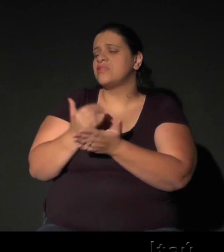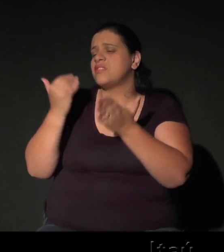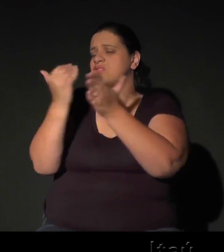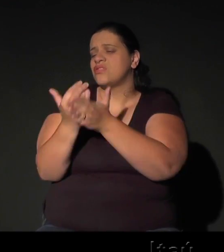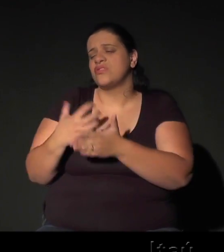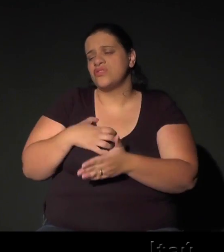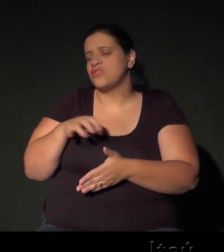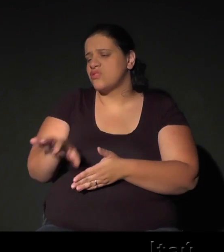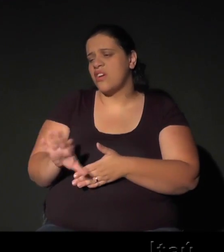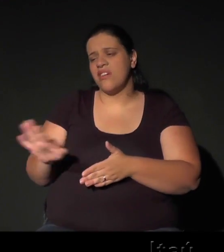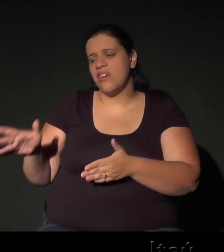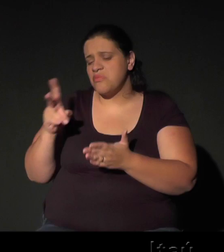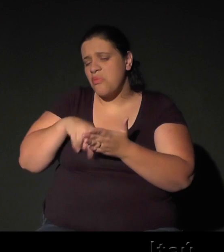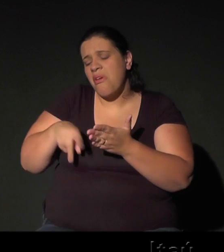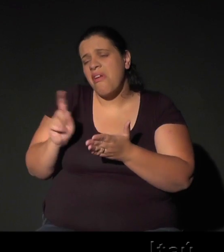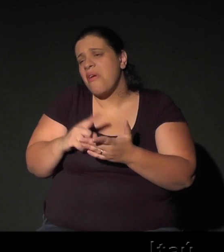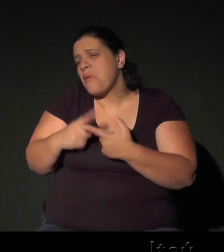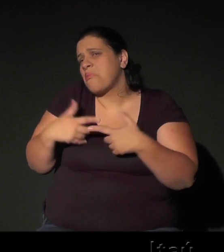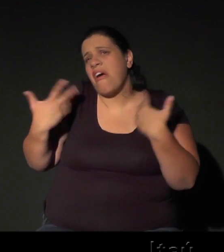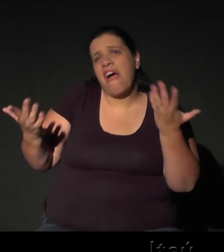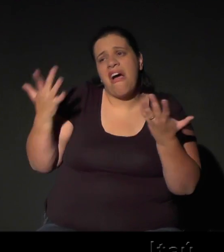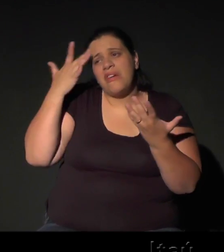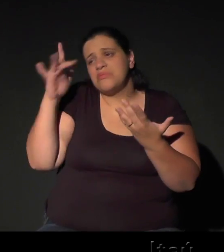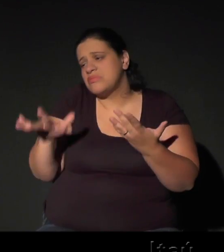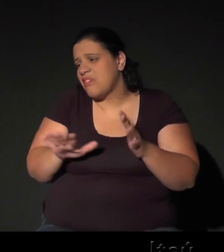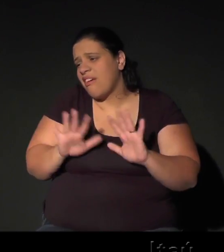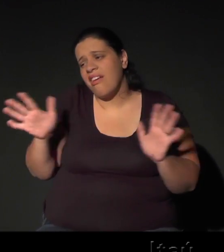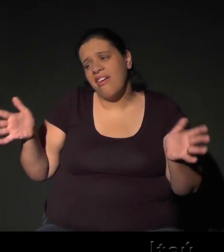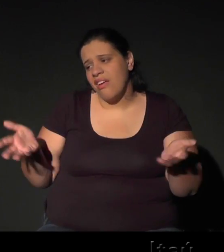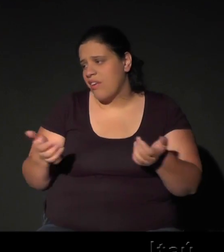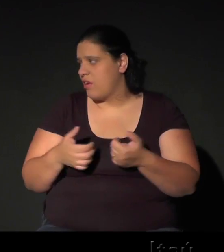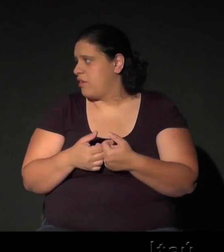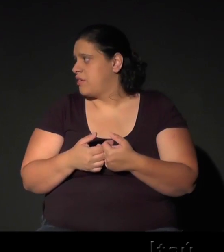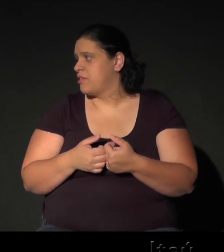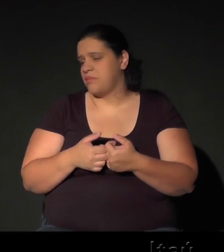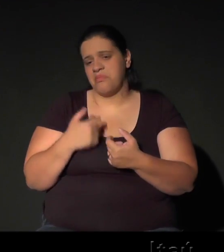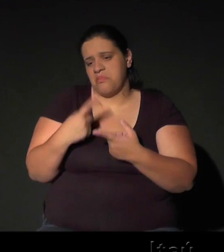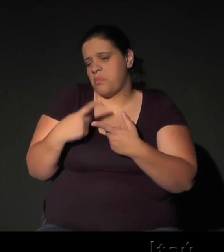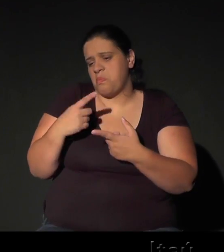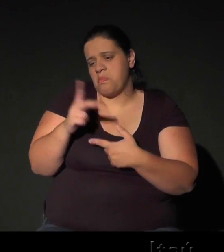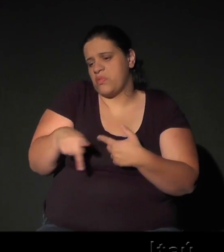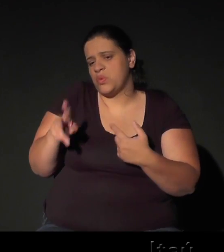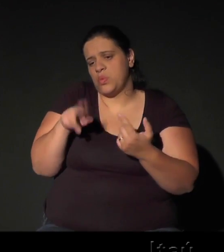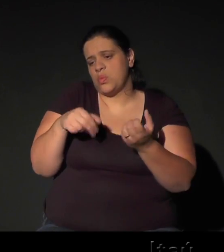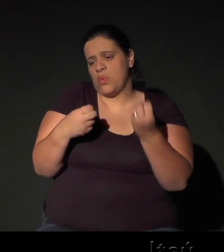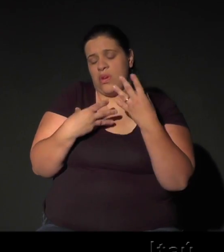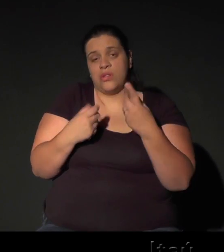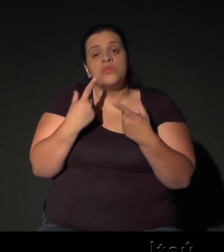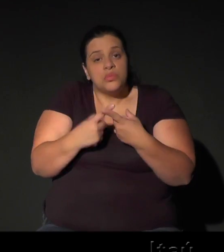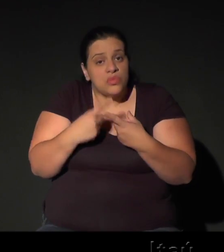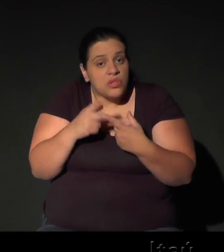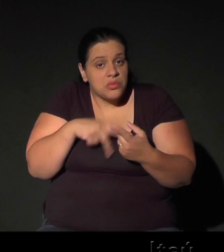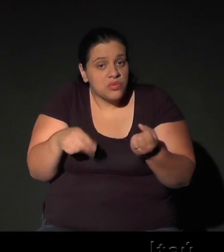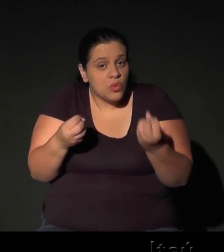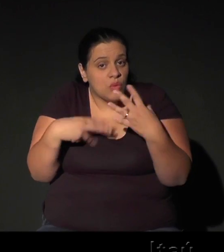exagerada a gente não leu porque sei lá Professor nunca deu tá mas por que o professor nunca deu mas por que que você não